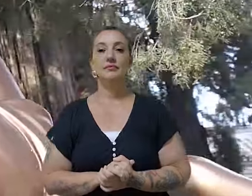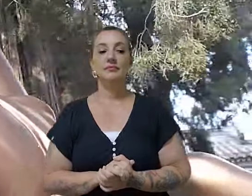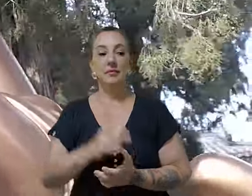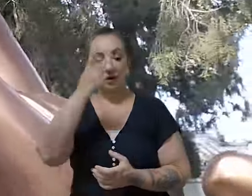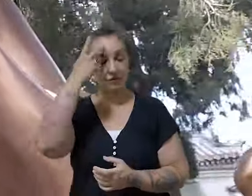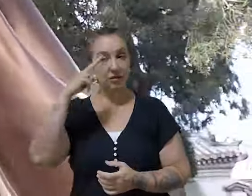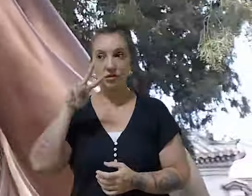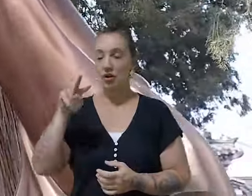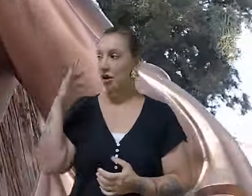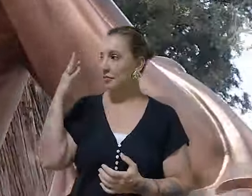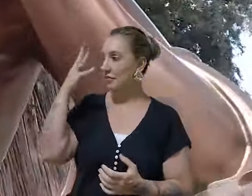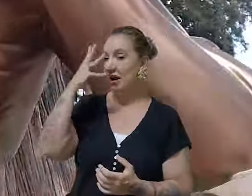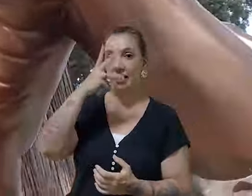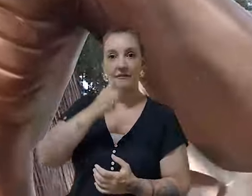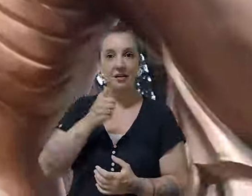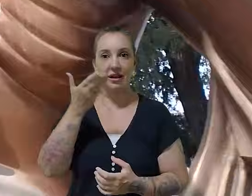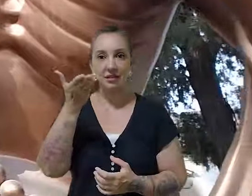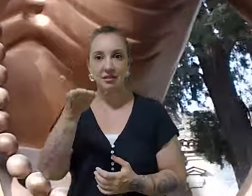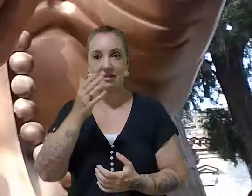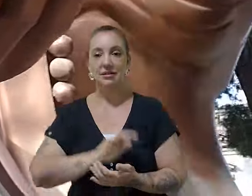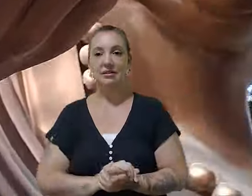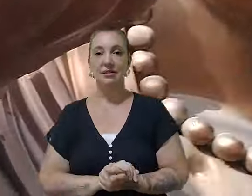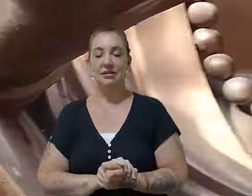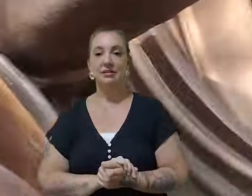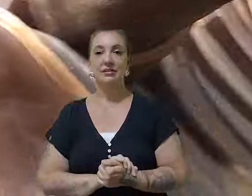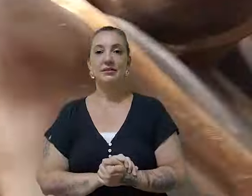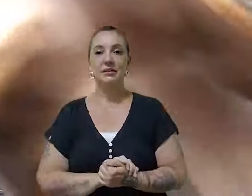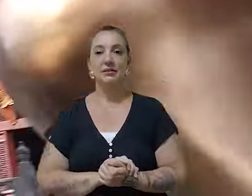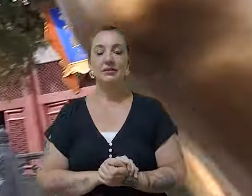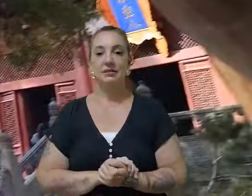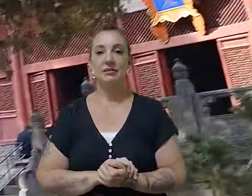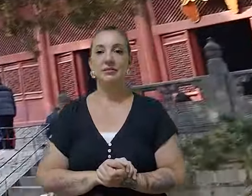Pessoal, olha que maravilha isso aqui.